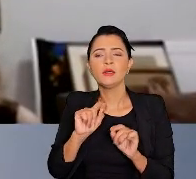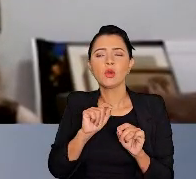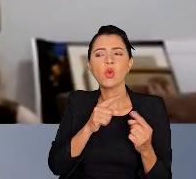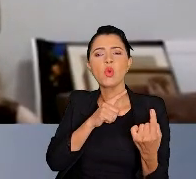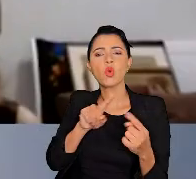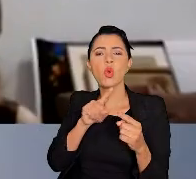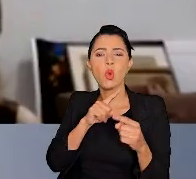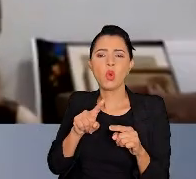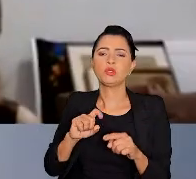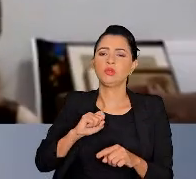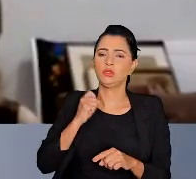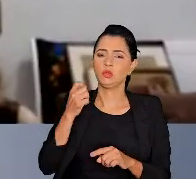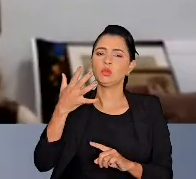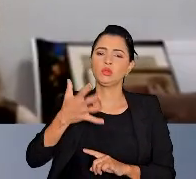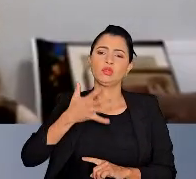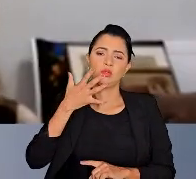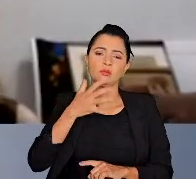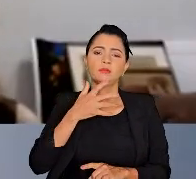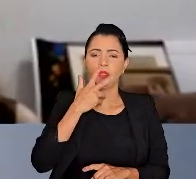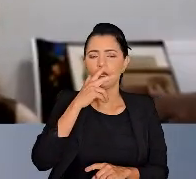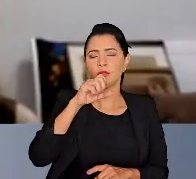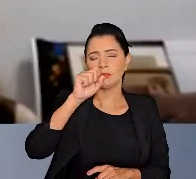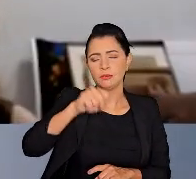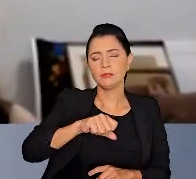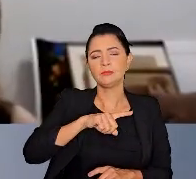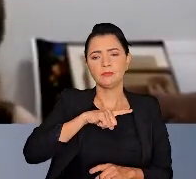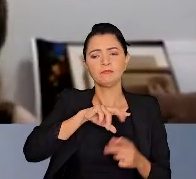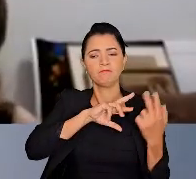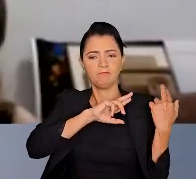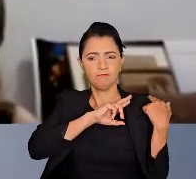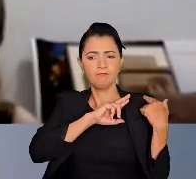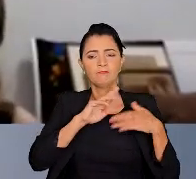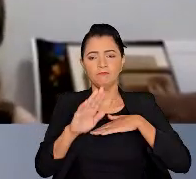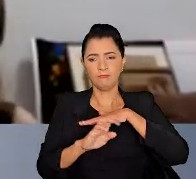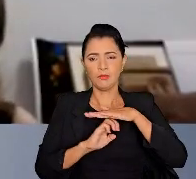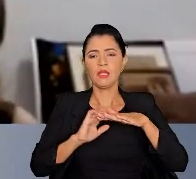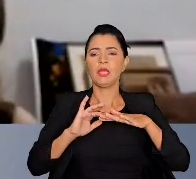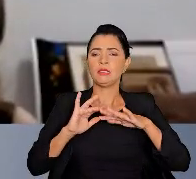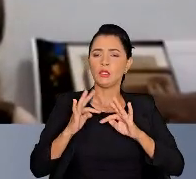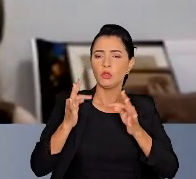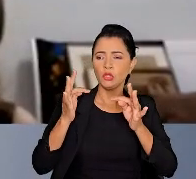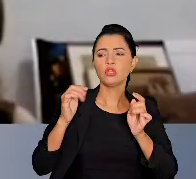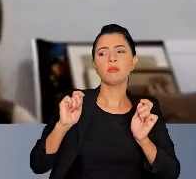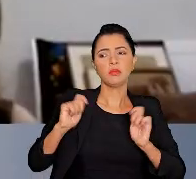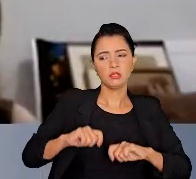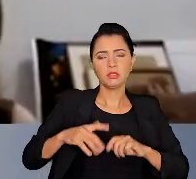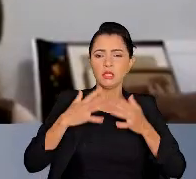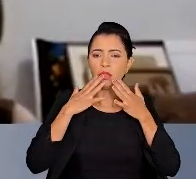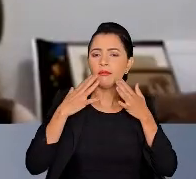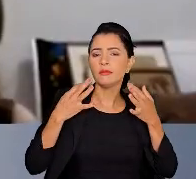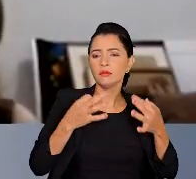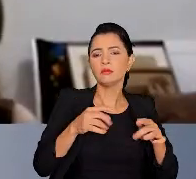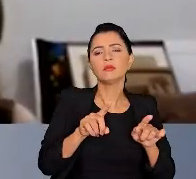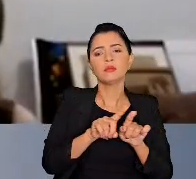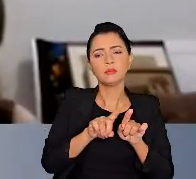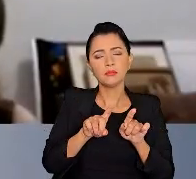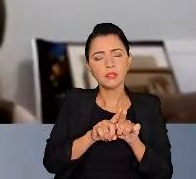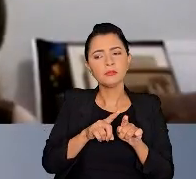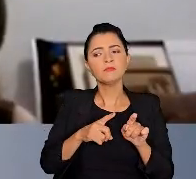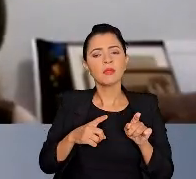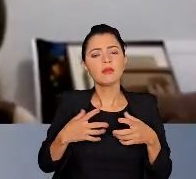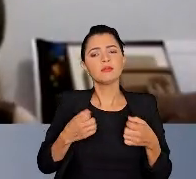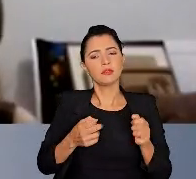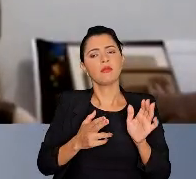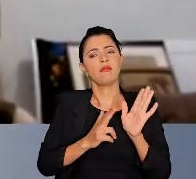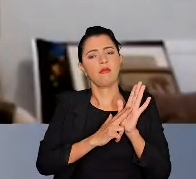o discurso de ódio. Acho que sim, eles têm uma responsabilidade, eles devem estar engajados nisso e assumir